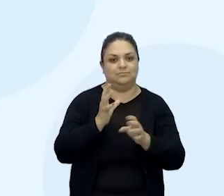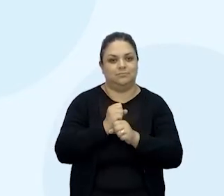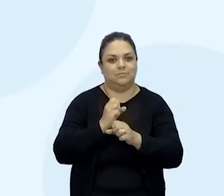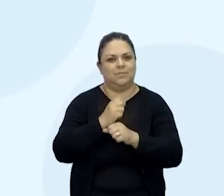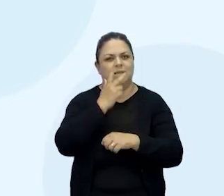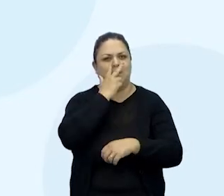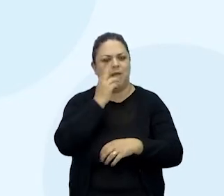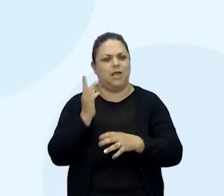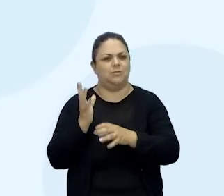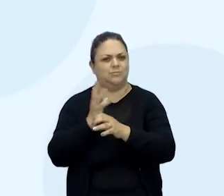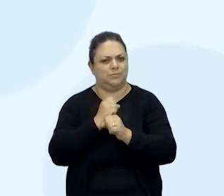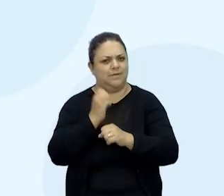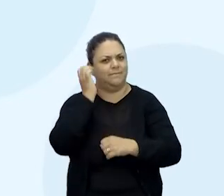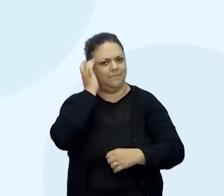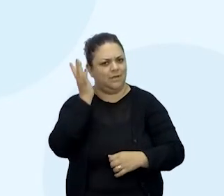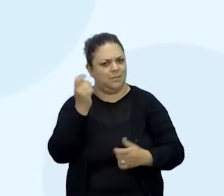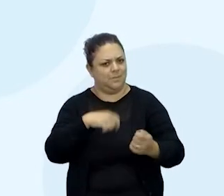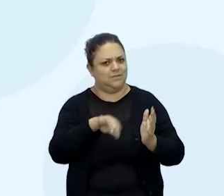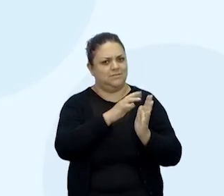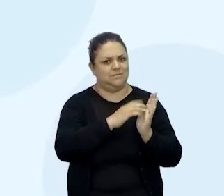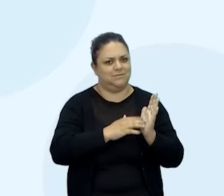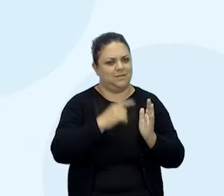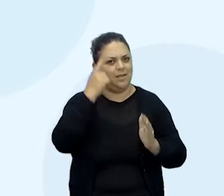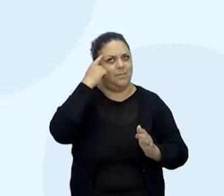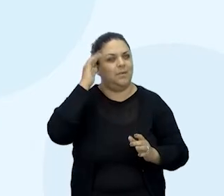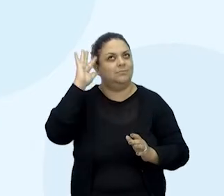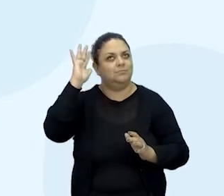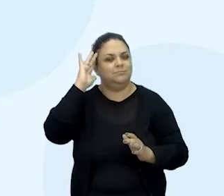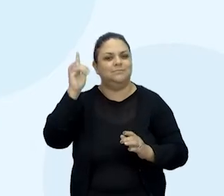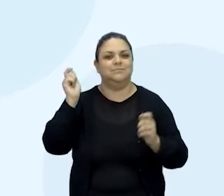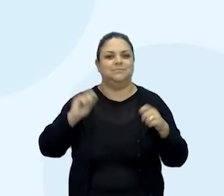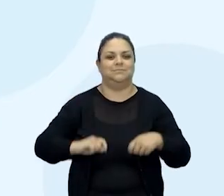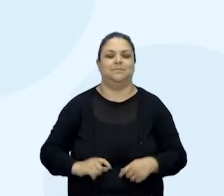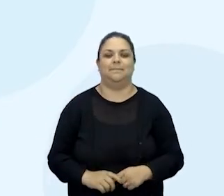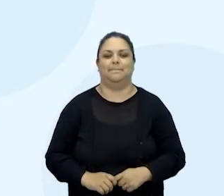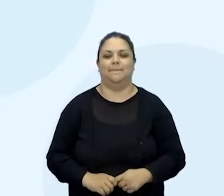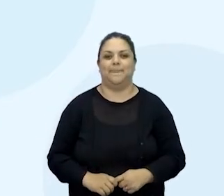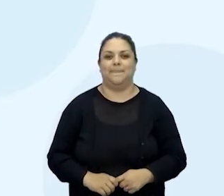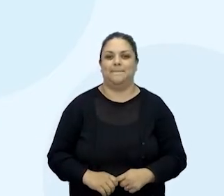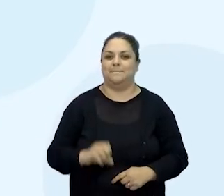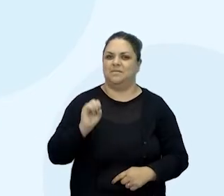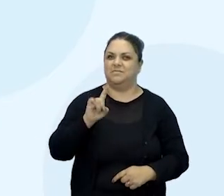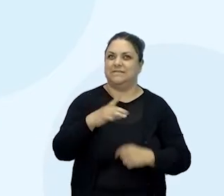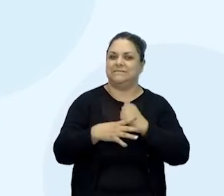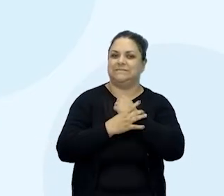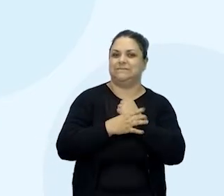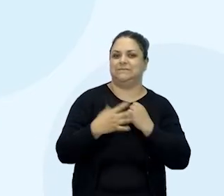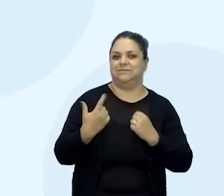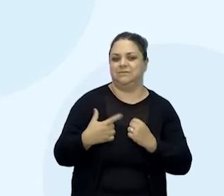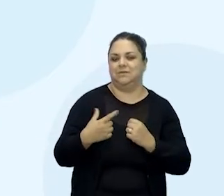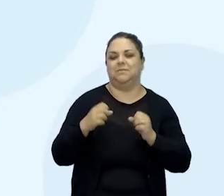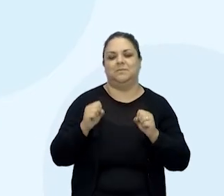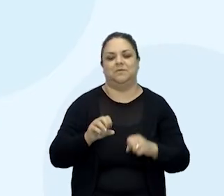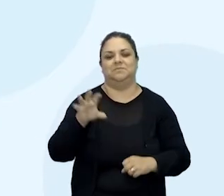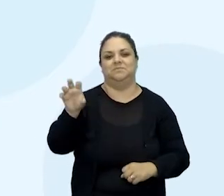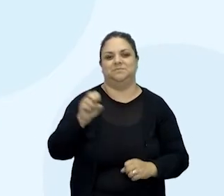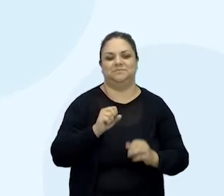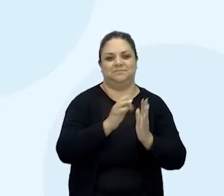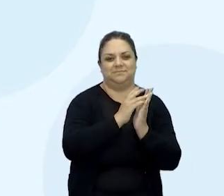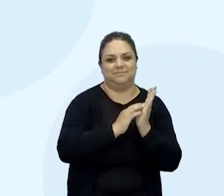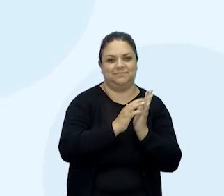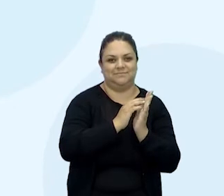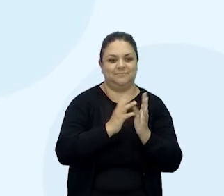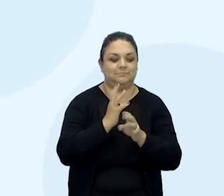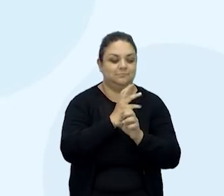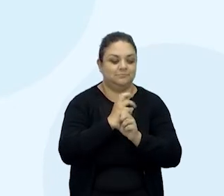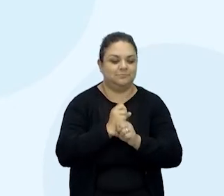bem simples e vocês conseguem fazer de cabeça. Mas se você não estiver tão confiante, pega aí a calculadora, né?